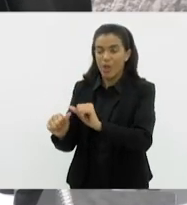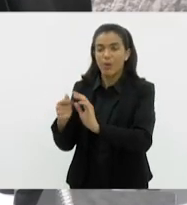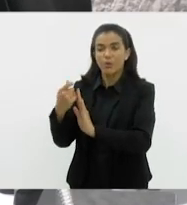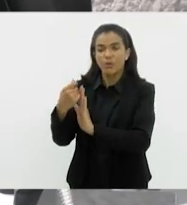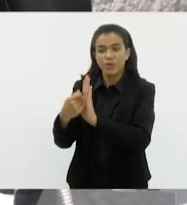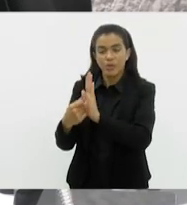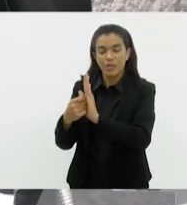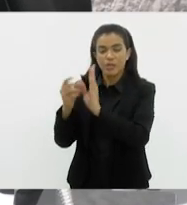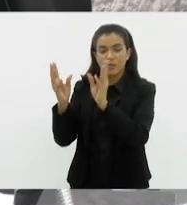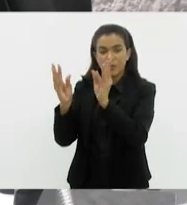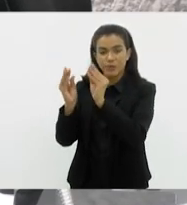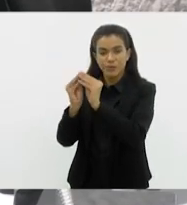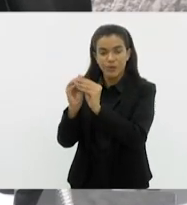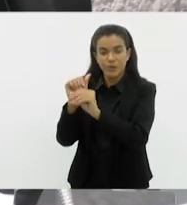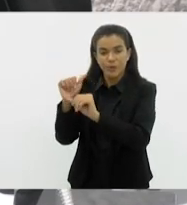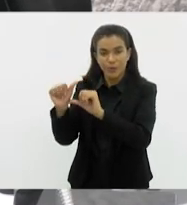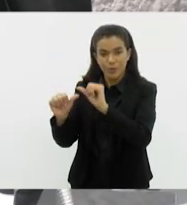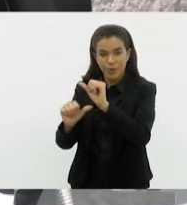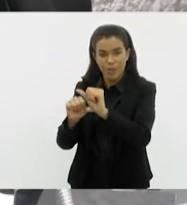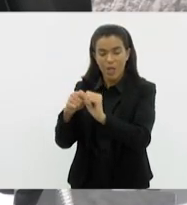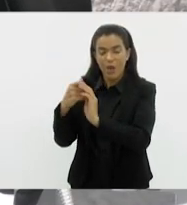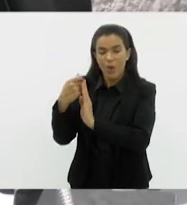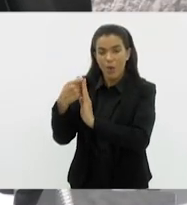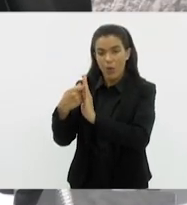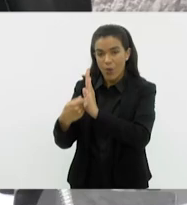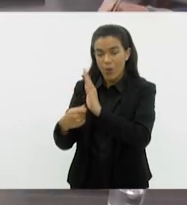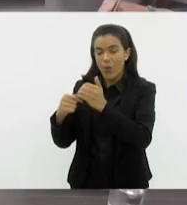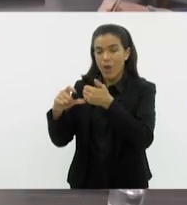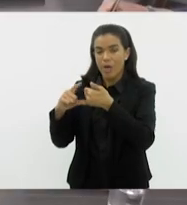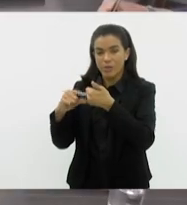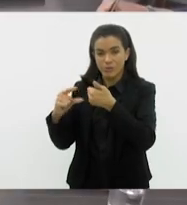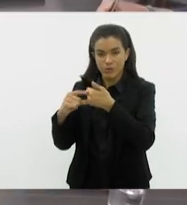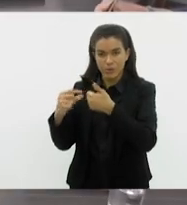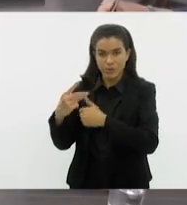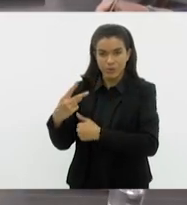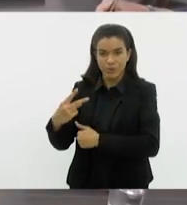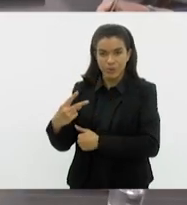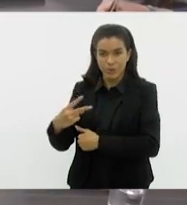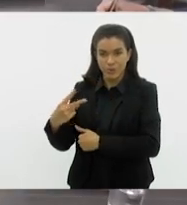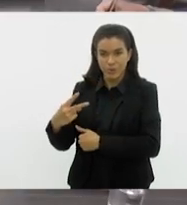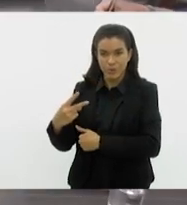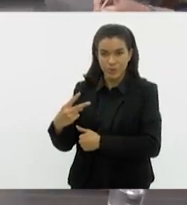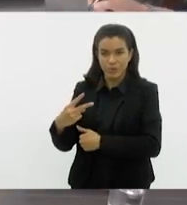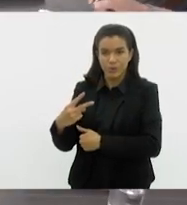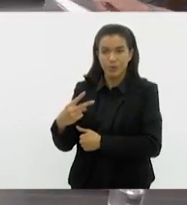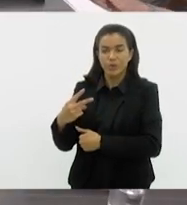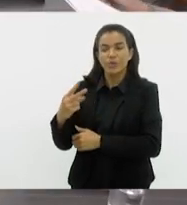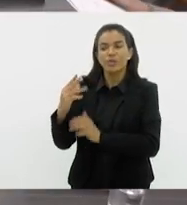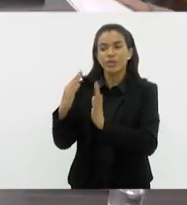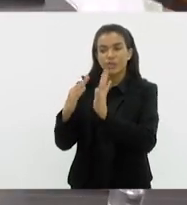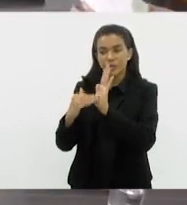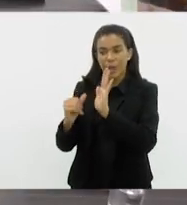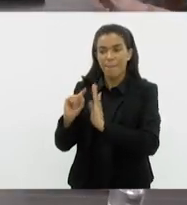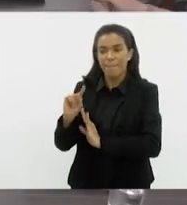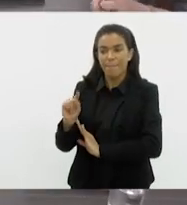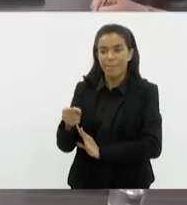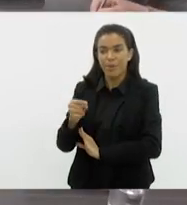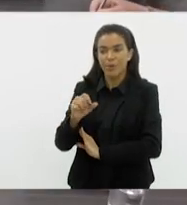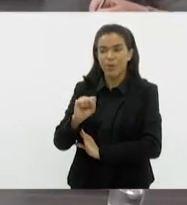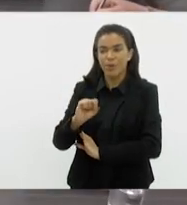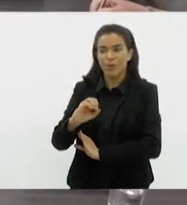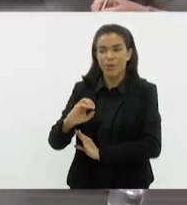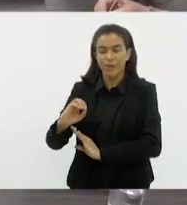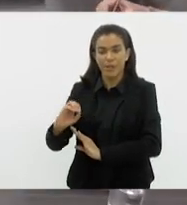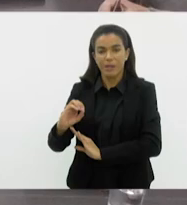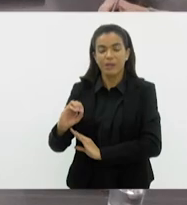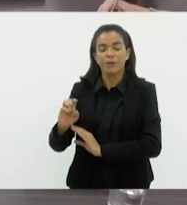corpo, e mudar o artigo 2º também, tornando e tirar o valor nominal de 1.080 e colocar o FIR.